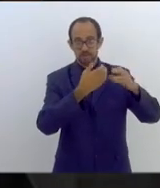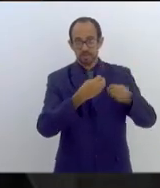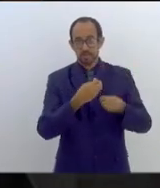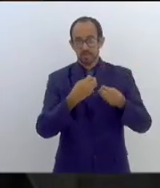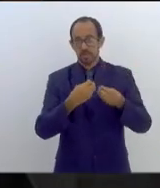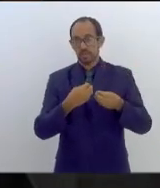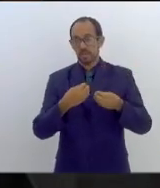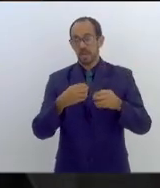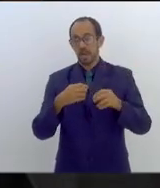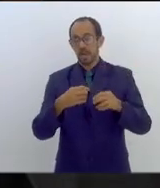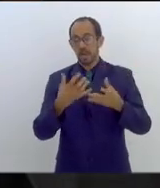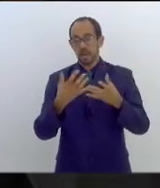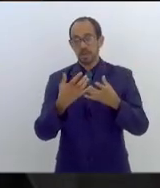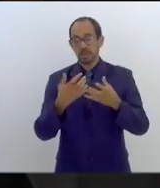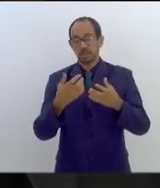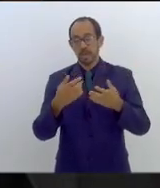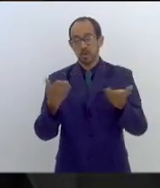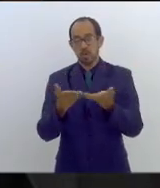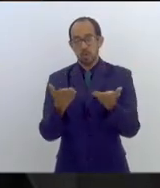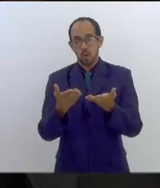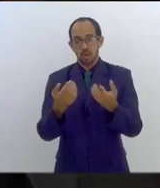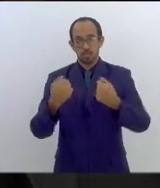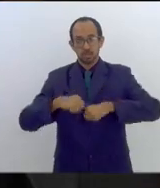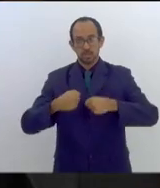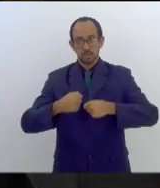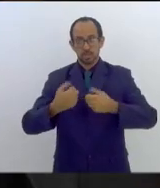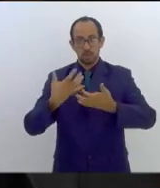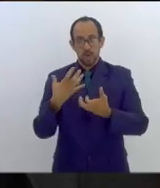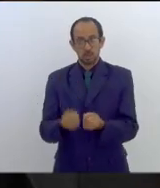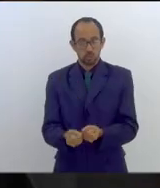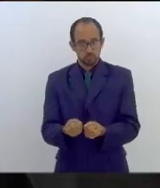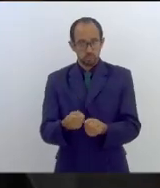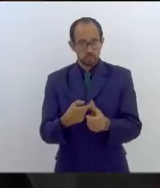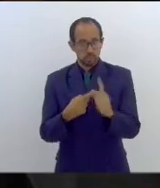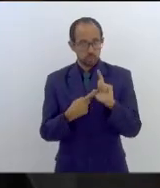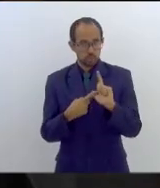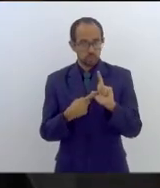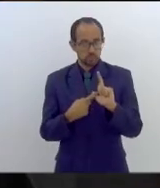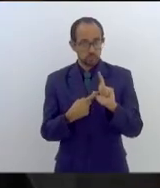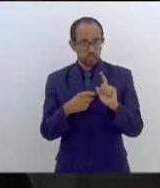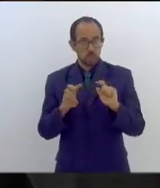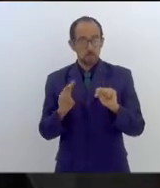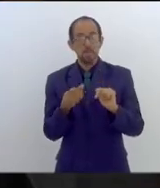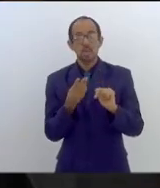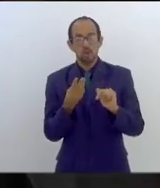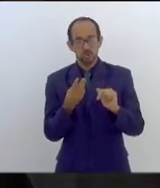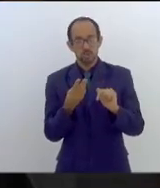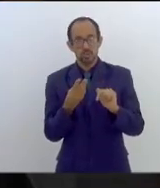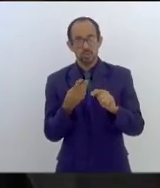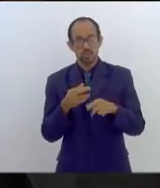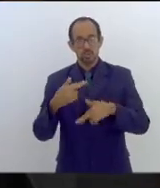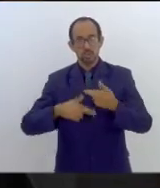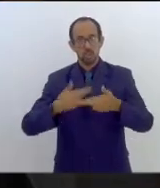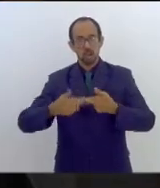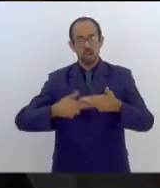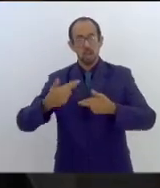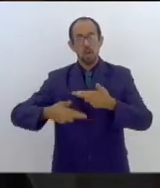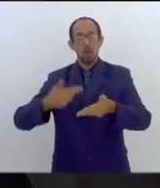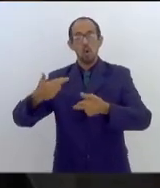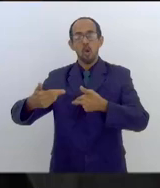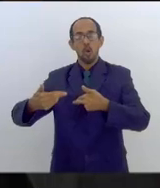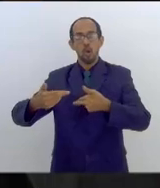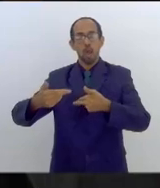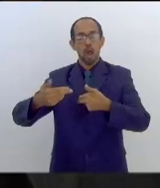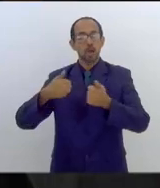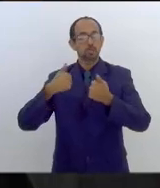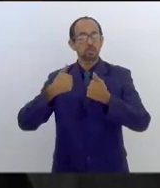possibilidade de assumir uma dívida milionária e de postergar a prestação de serviços públicos